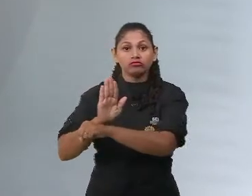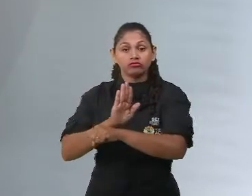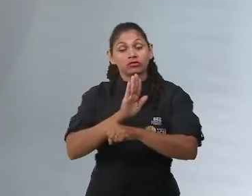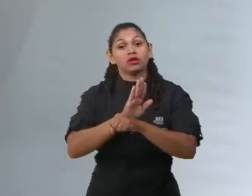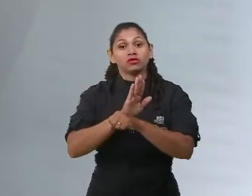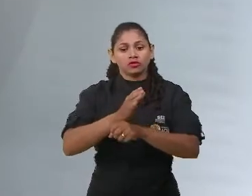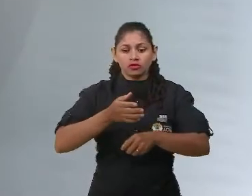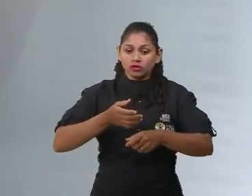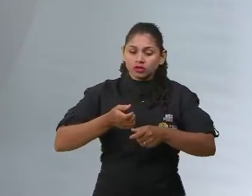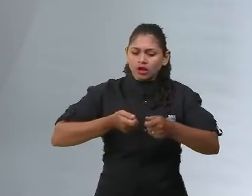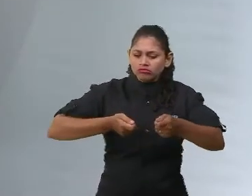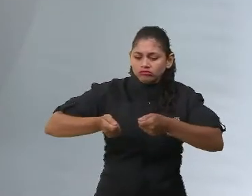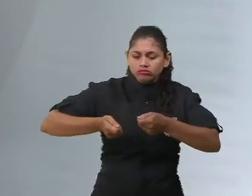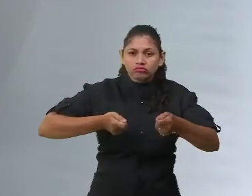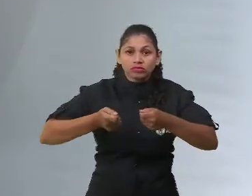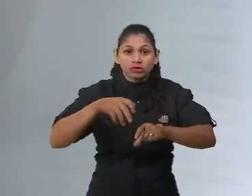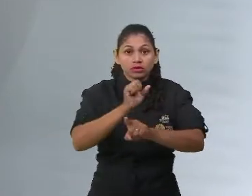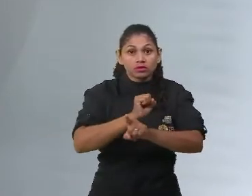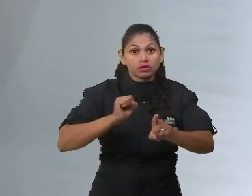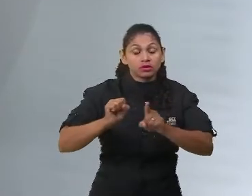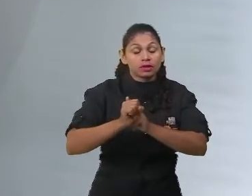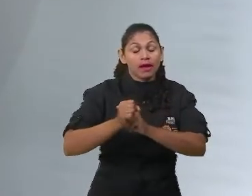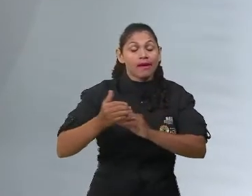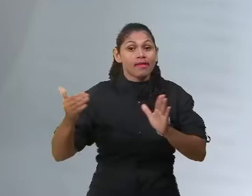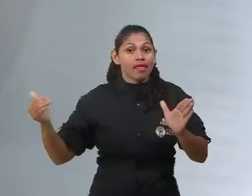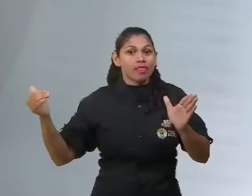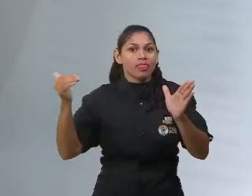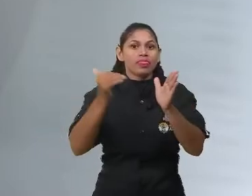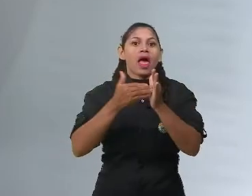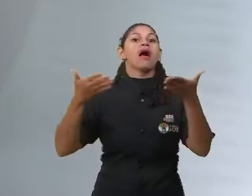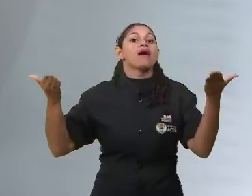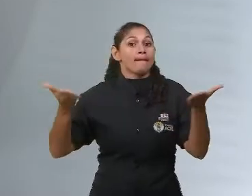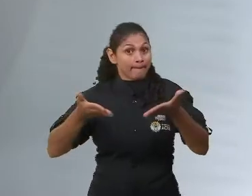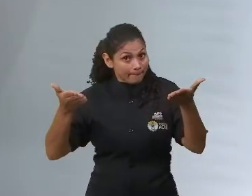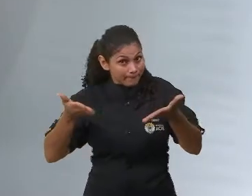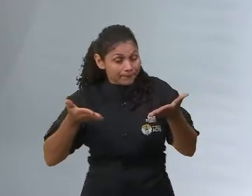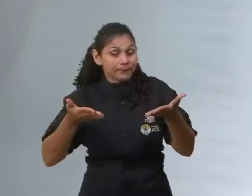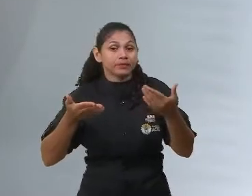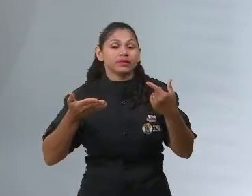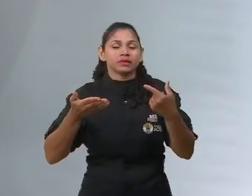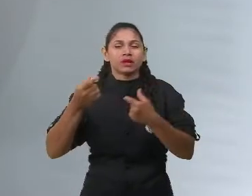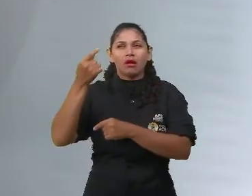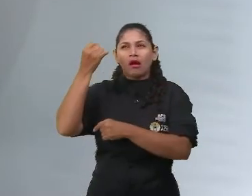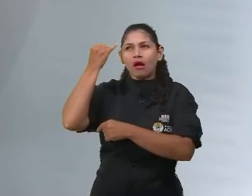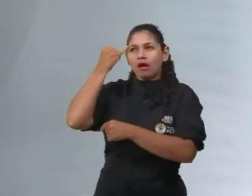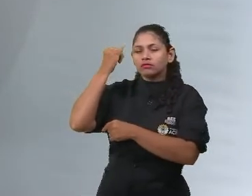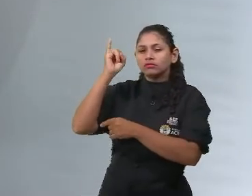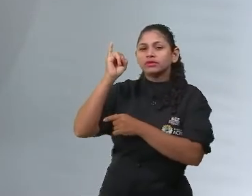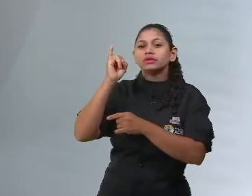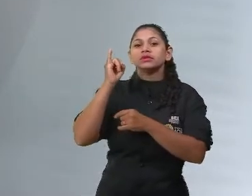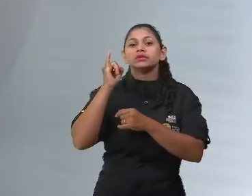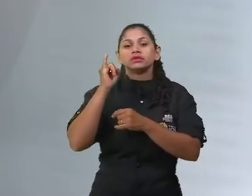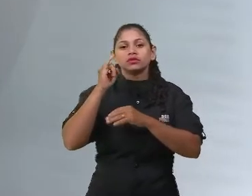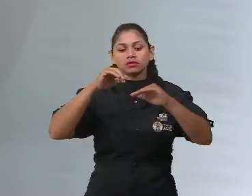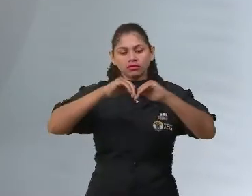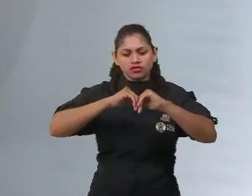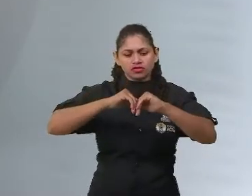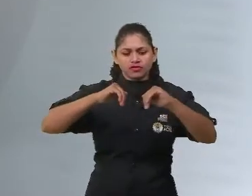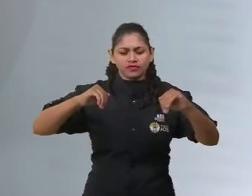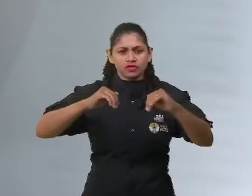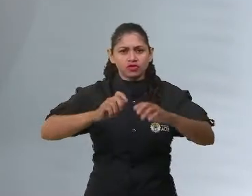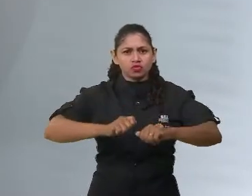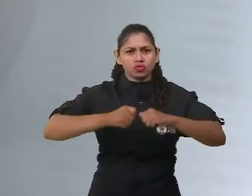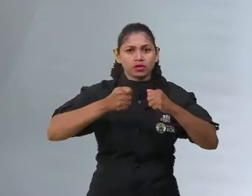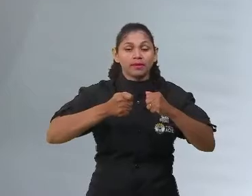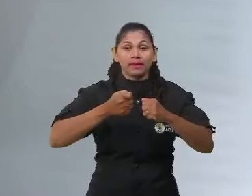até hoje, que foi a divisão de poderes entre executivo, legislativo e judiciário. A ideia, então, de Montesquieu era dividir os poderes para